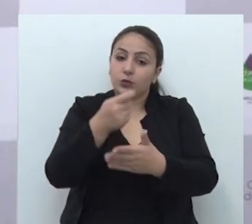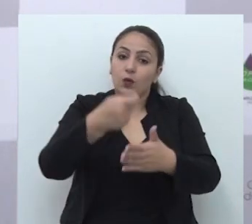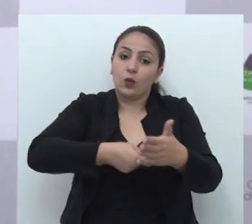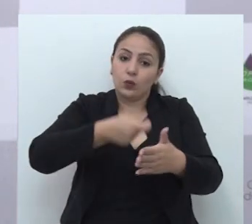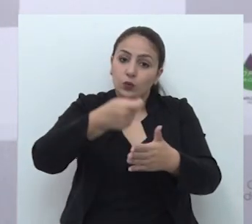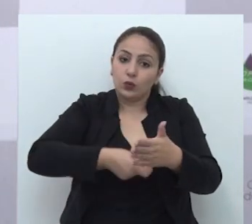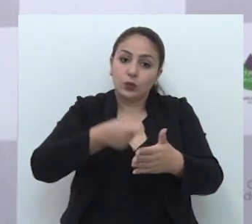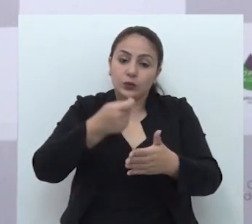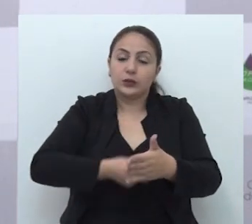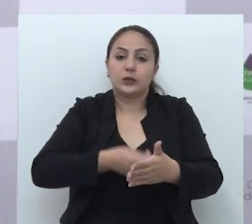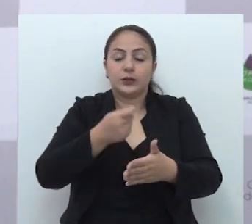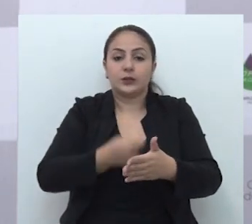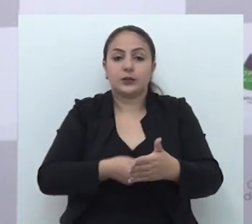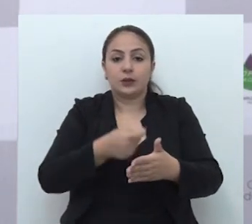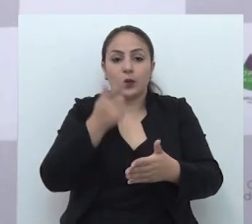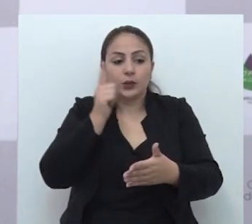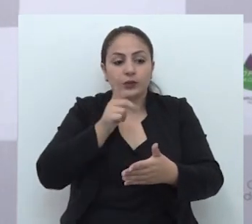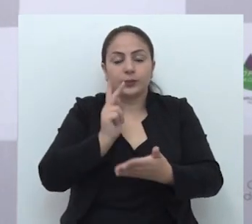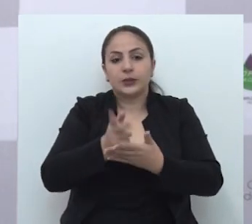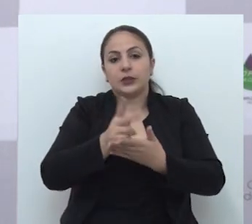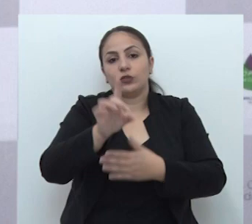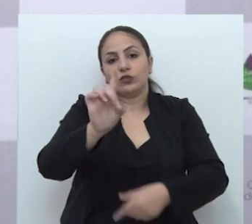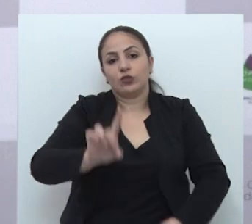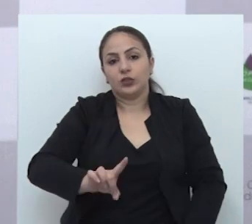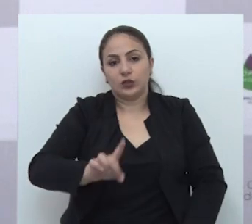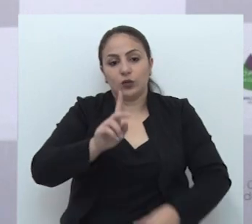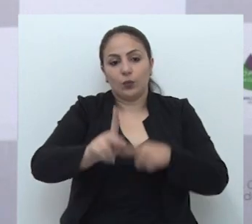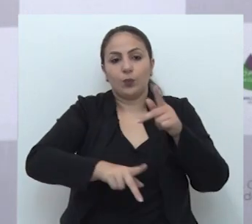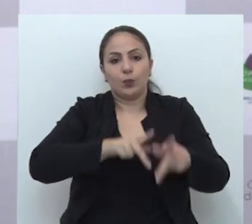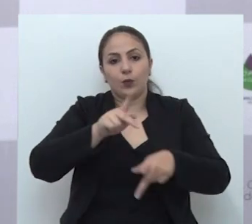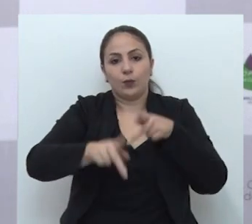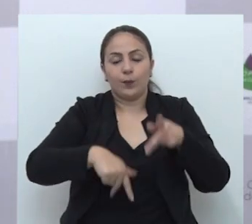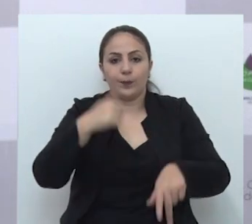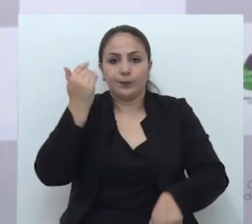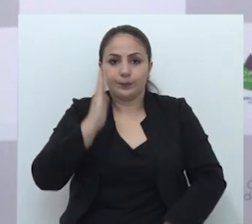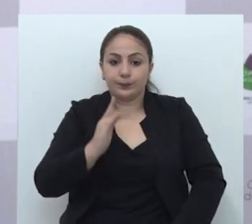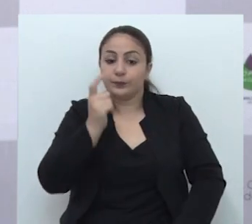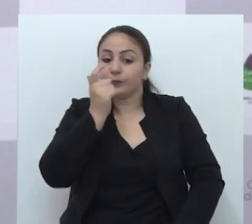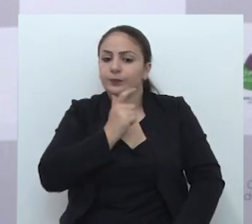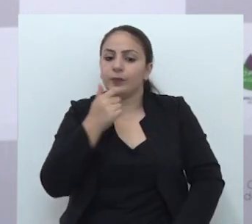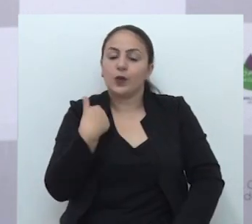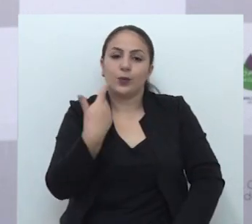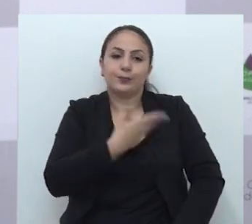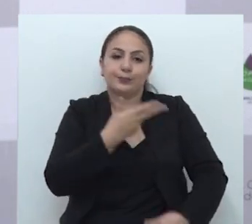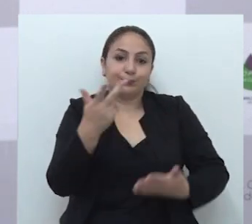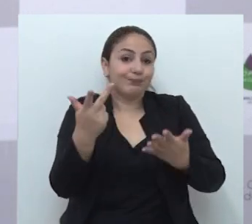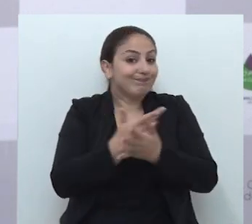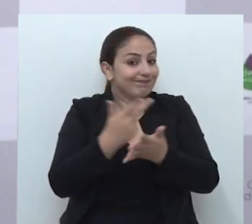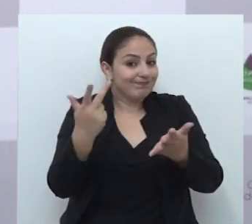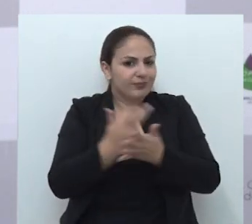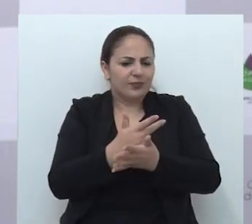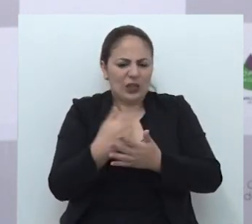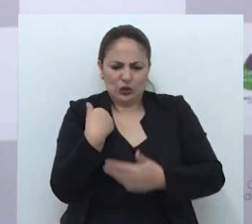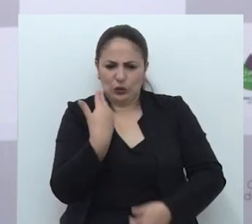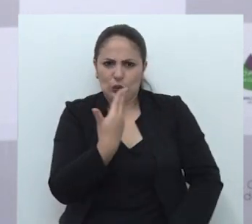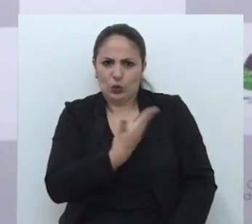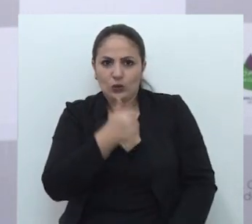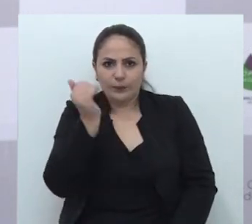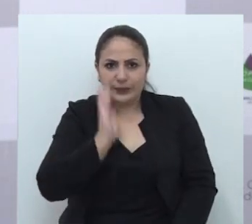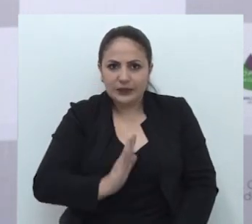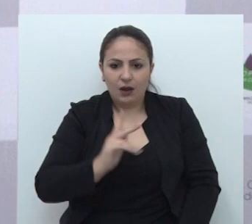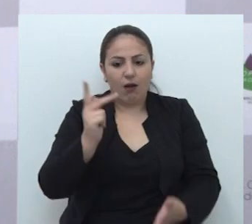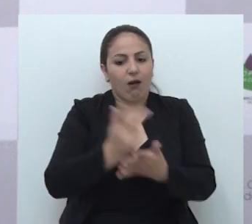na luta pela manutenção dos direitos do povo brasileiro. Acho que nós erramos,